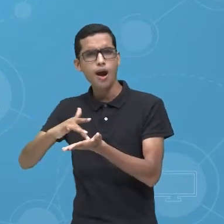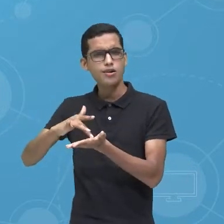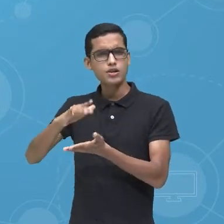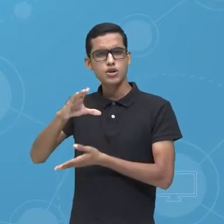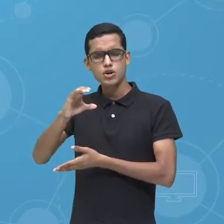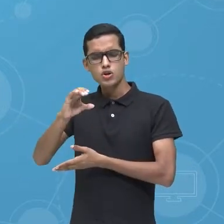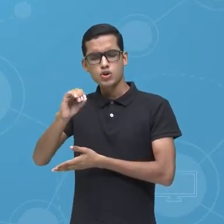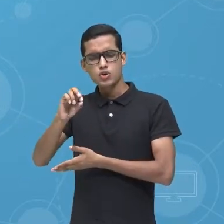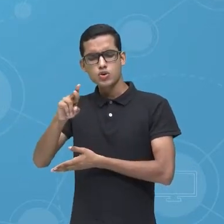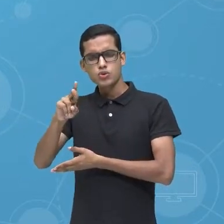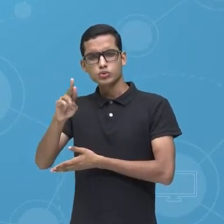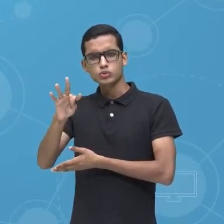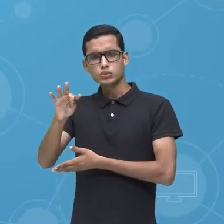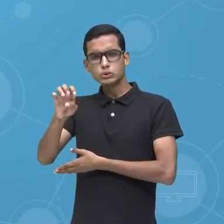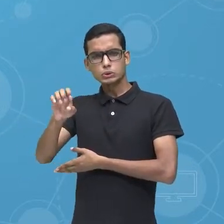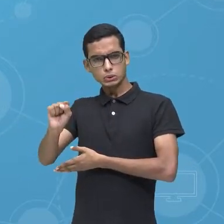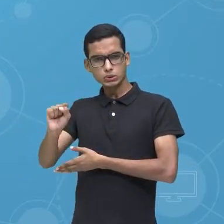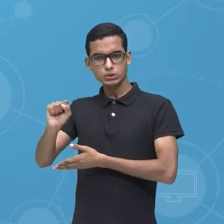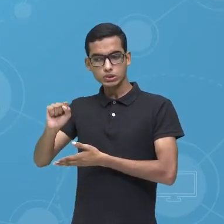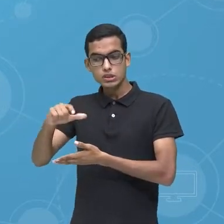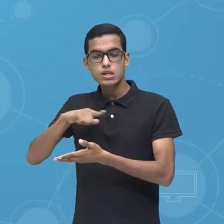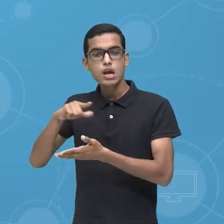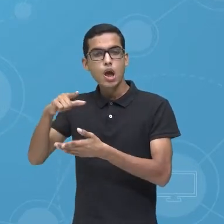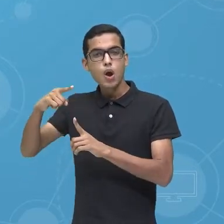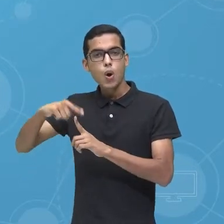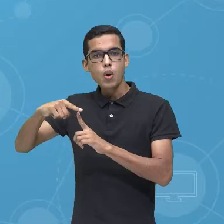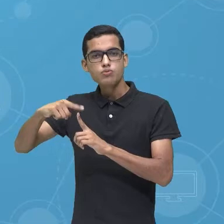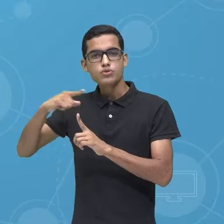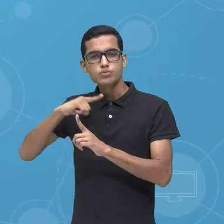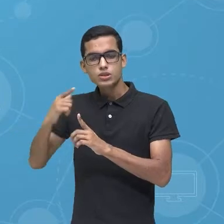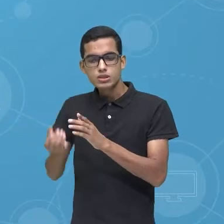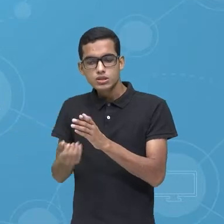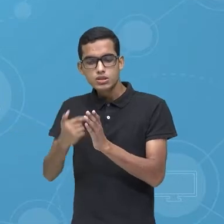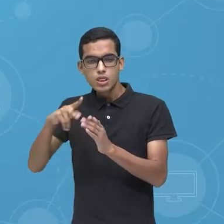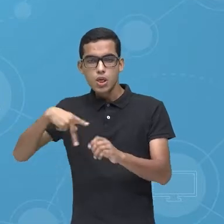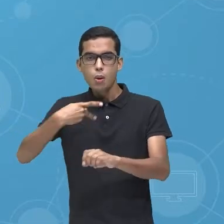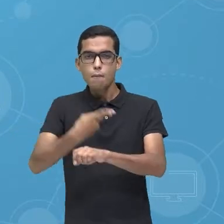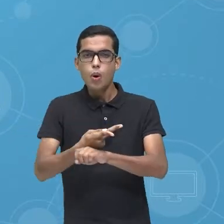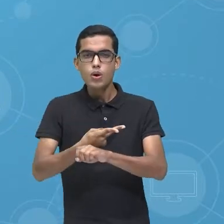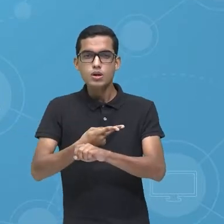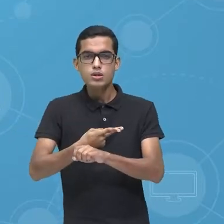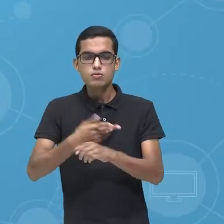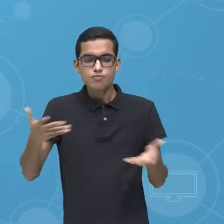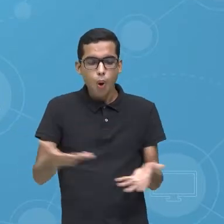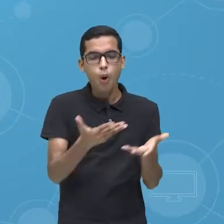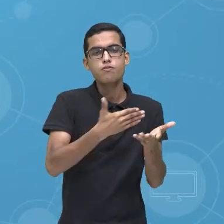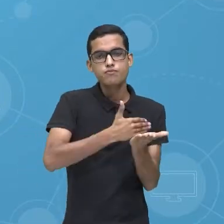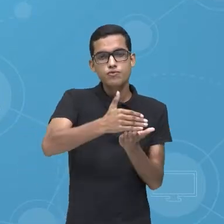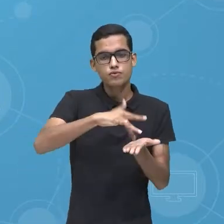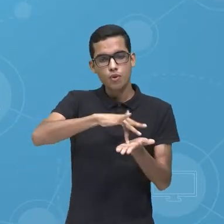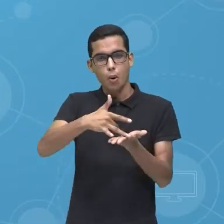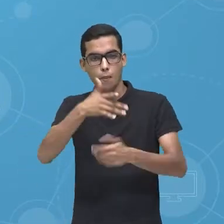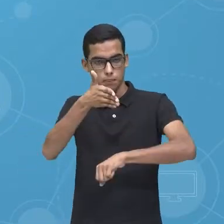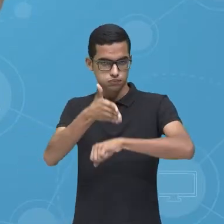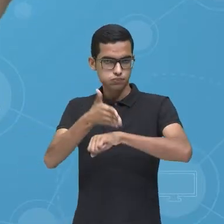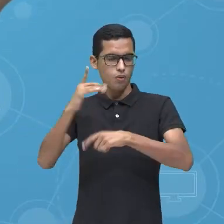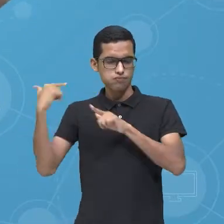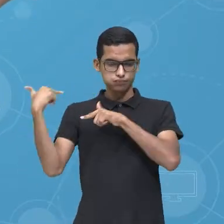que é o tipo de dança que deu origem ao balé clássico. Os balés de corte, eles eram aquelas apresentações que eram